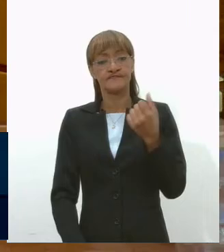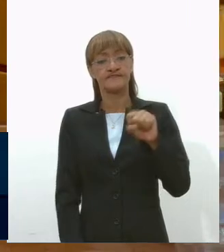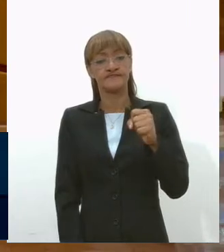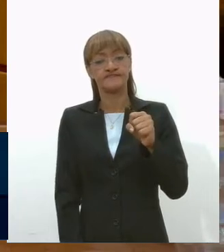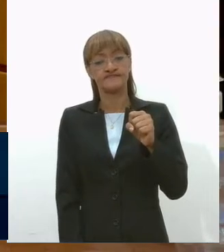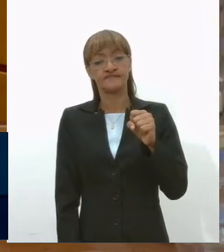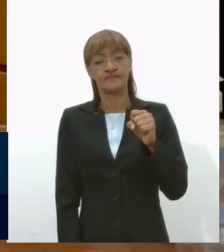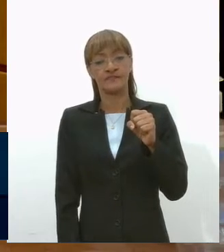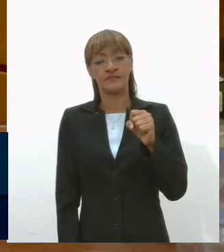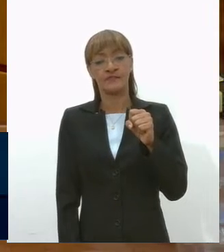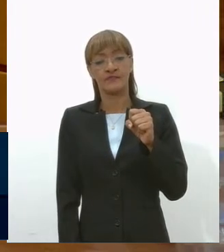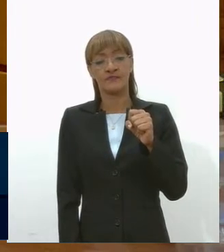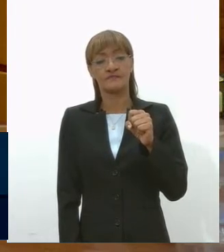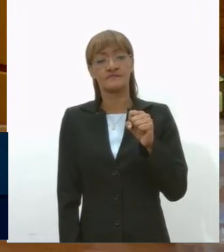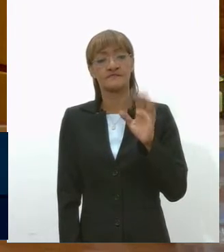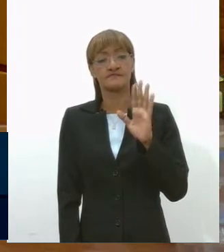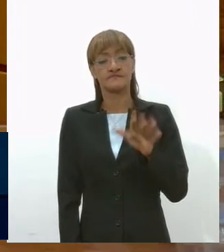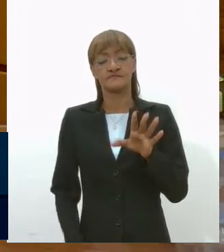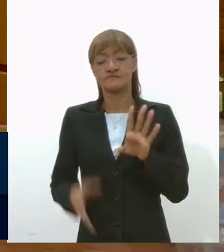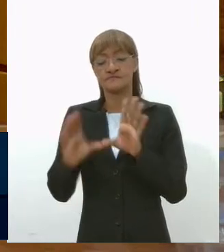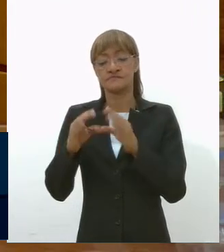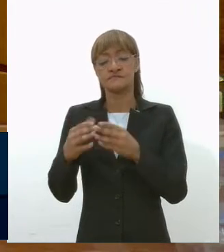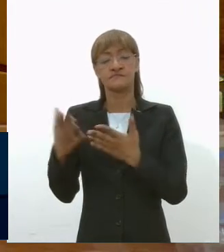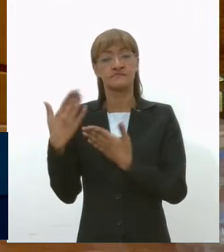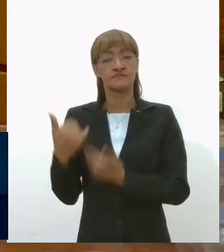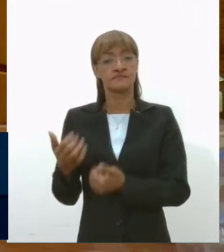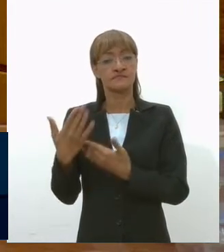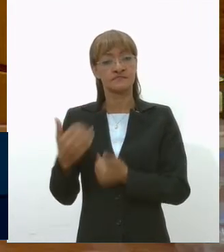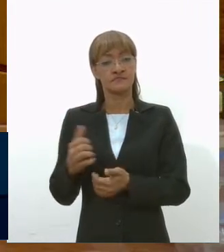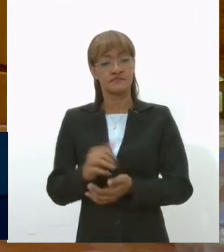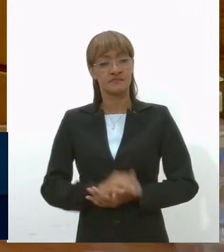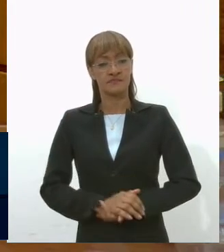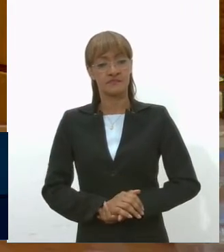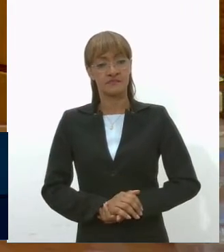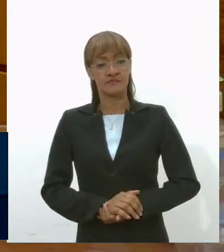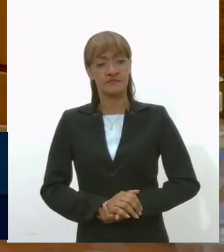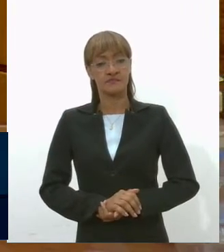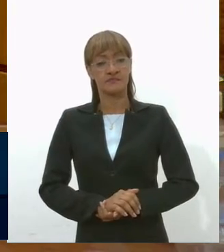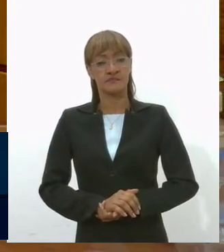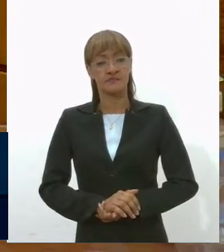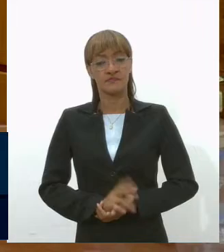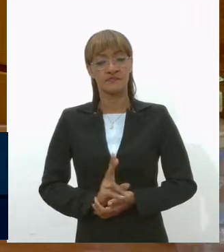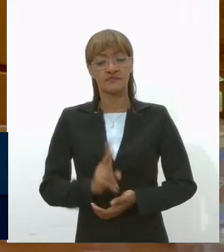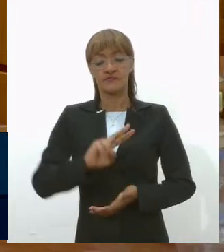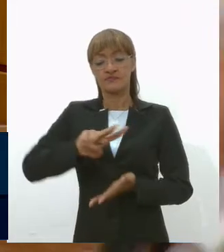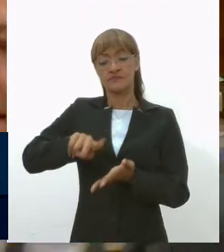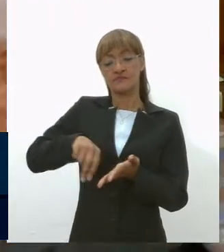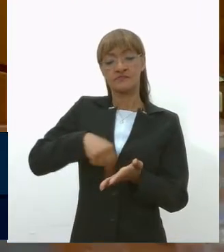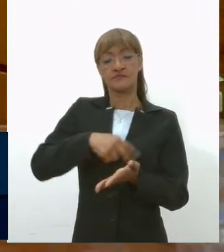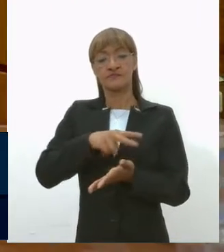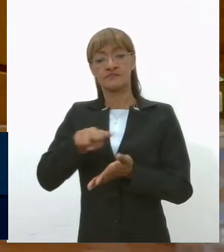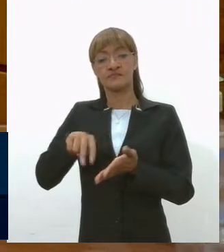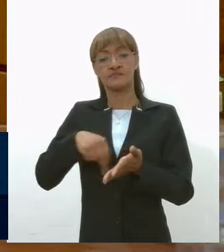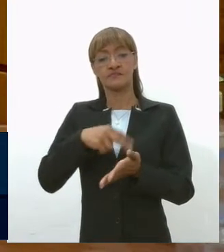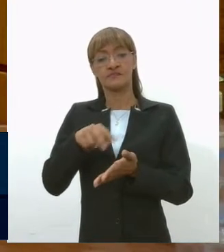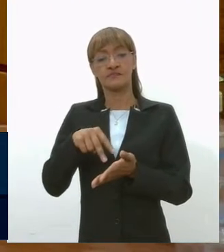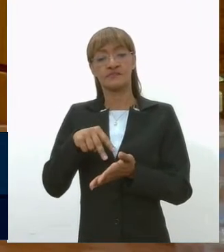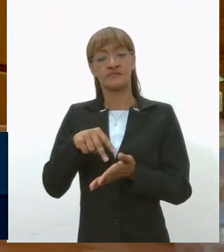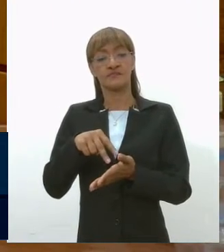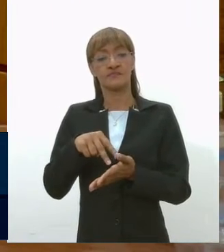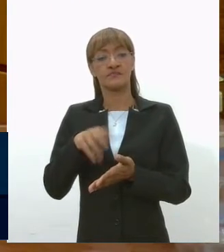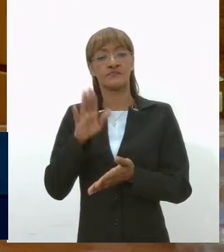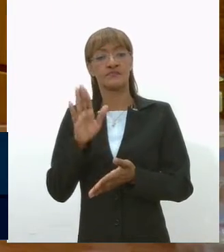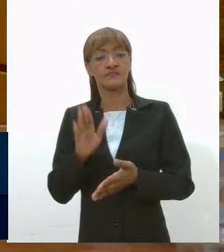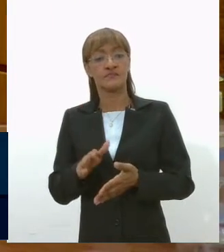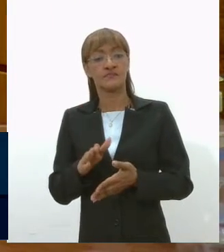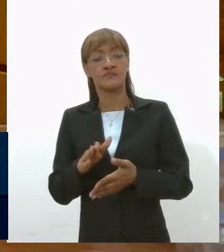um grupo de jovens que dança e preserva a cultura popular naquele